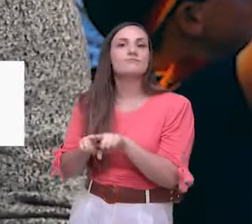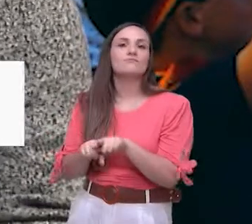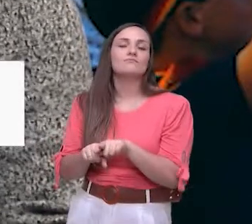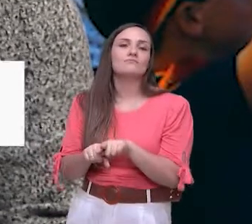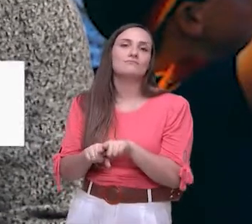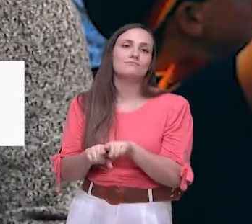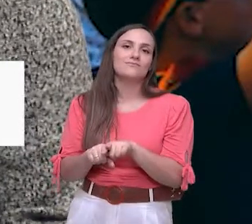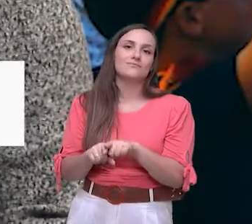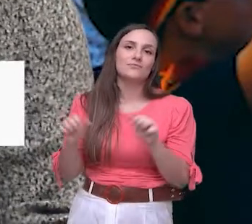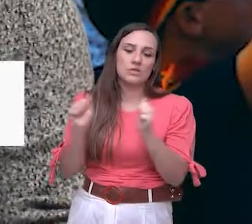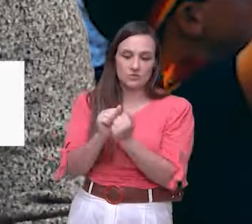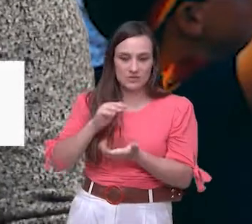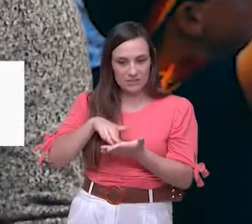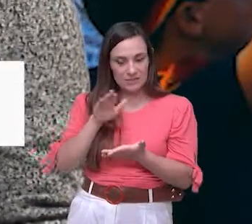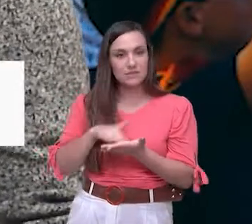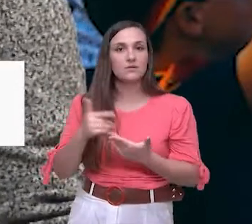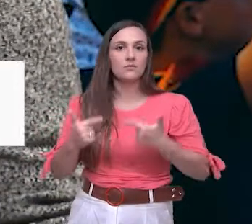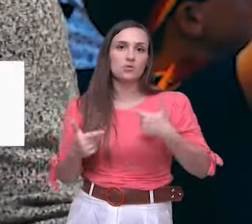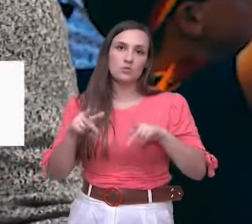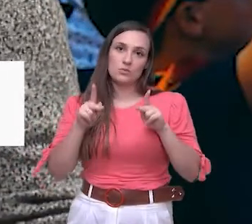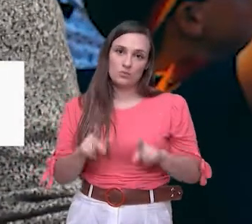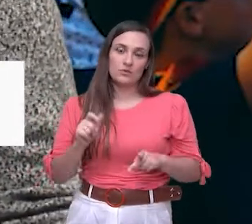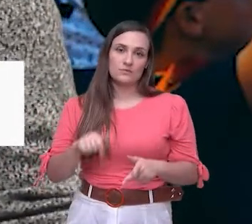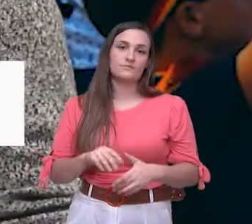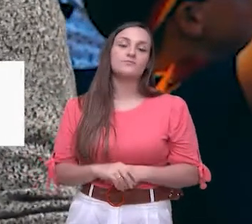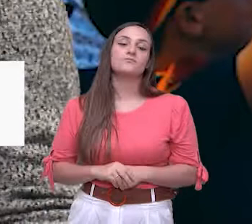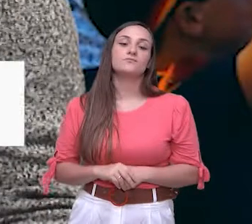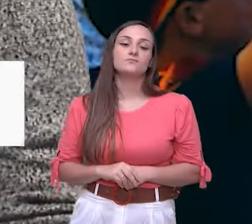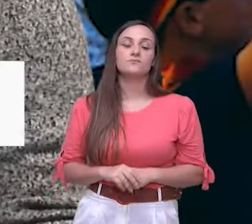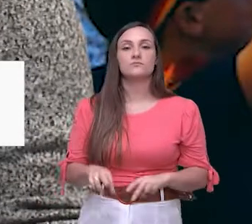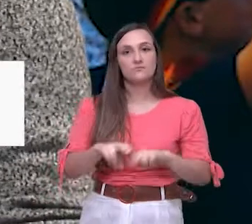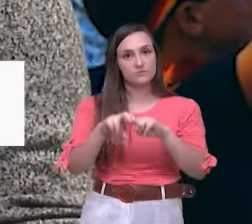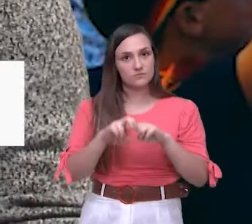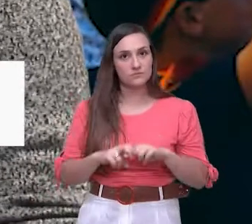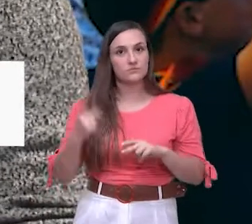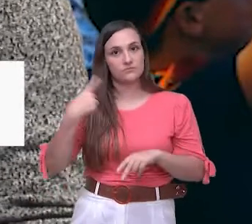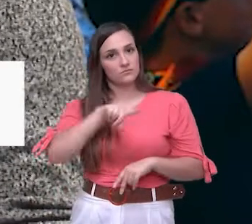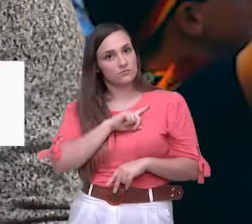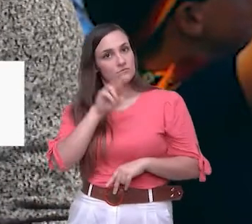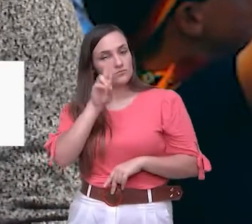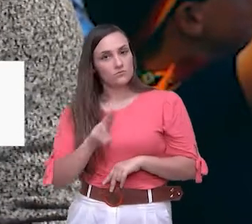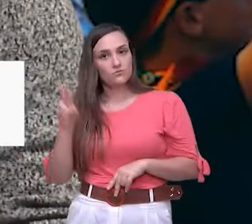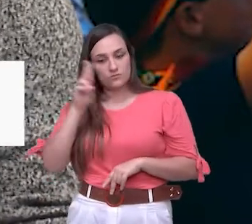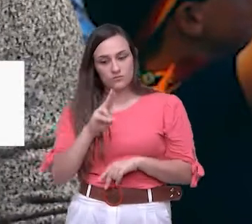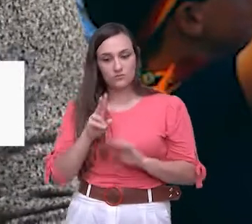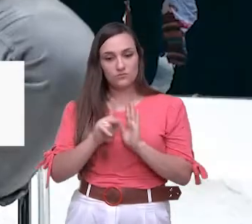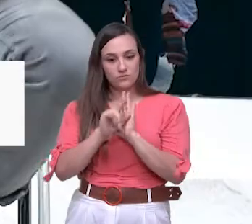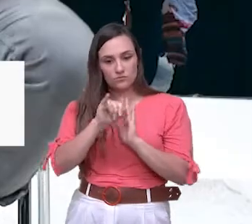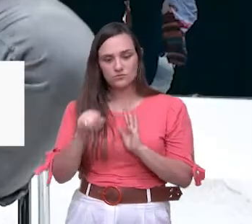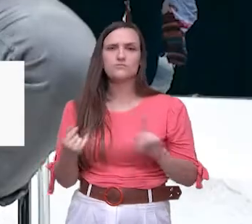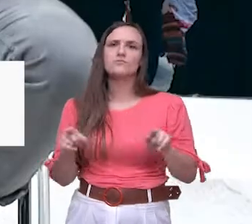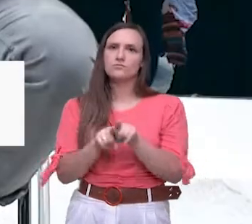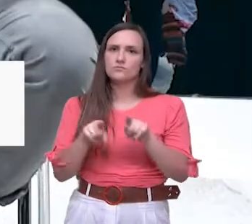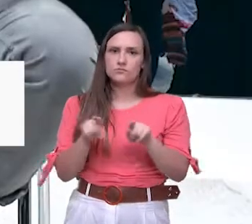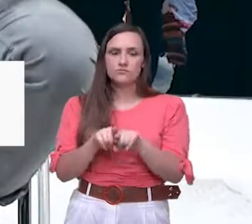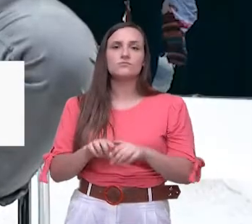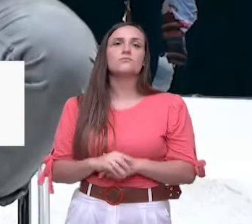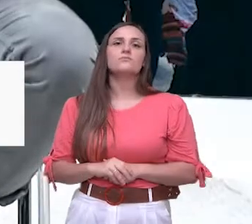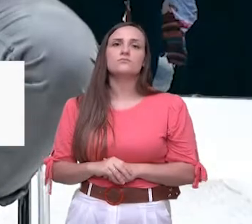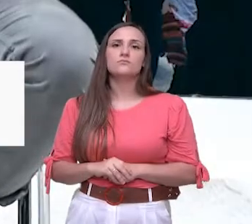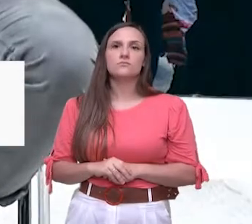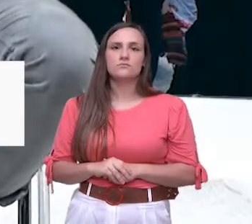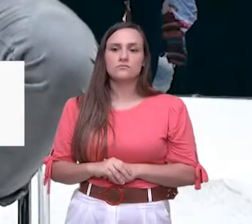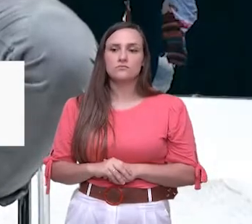comprometem também se responsabilizam e são todos programas criados em parceria com a subsecretaria de políticas públicas Então nós vamos